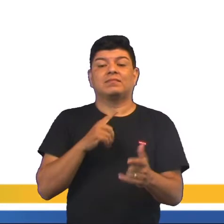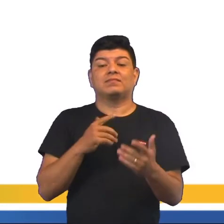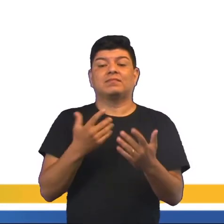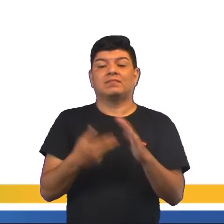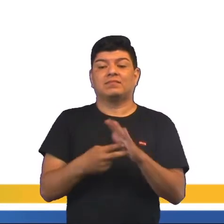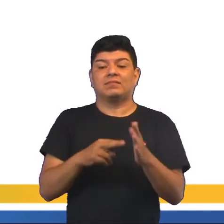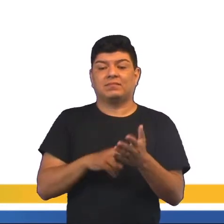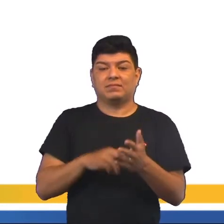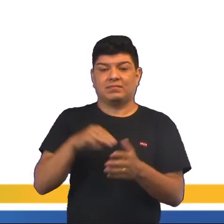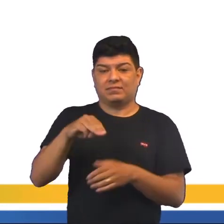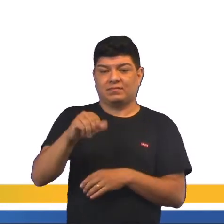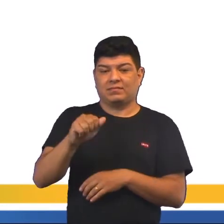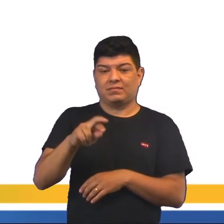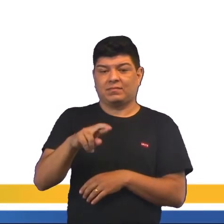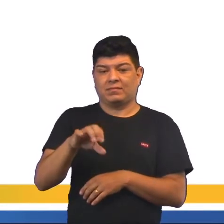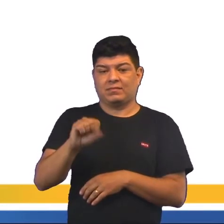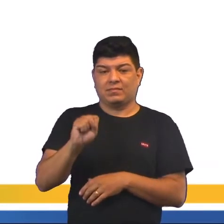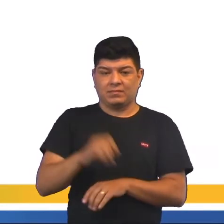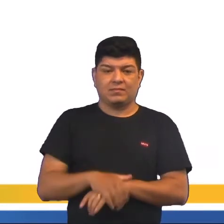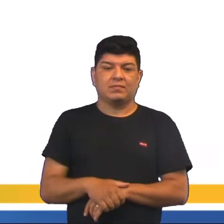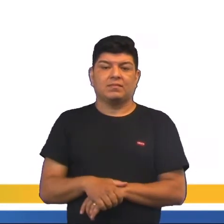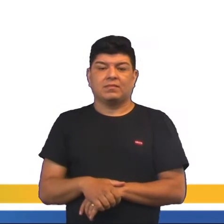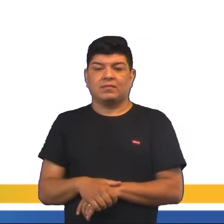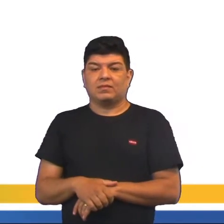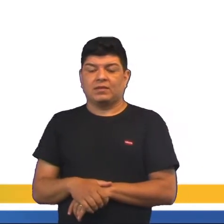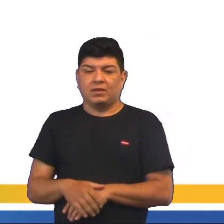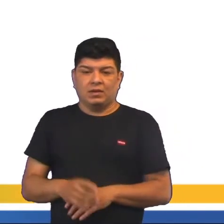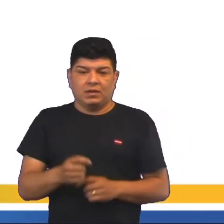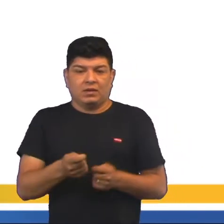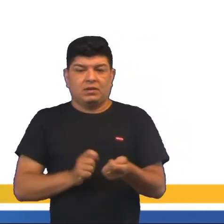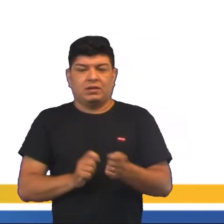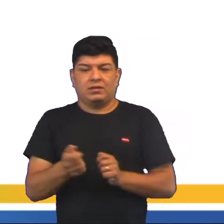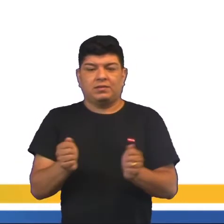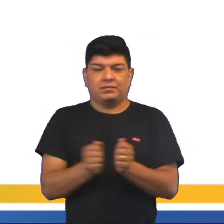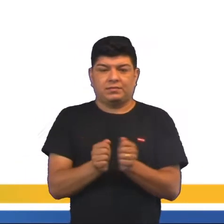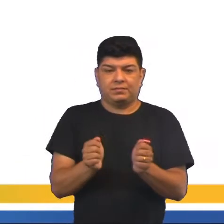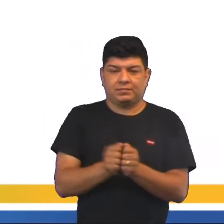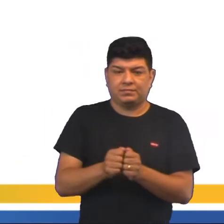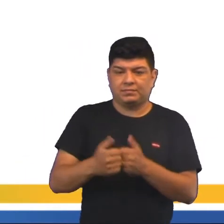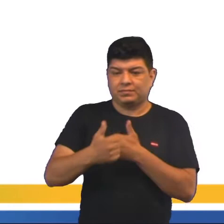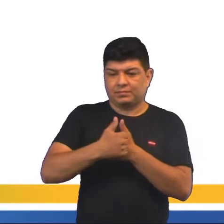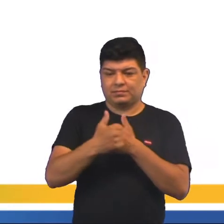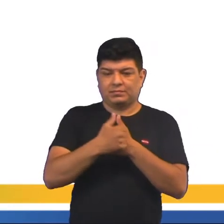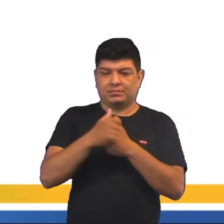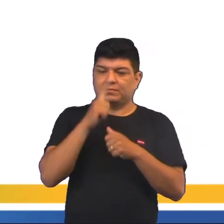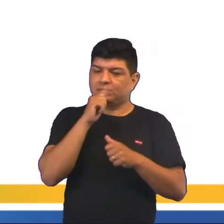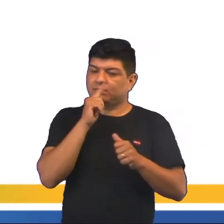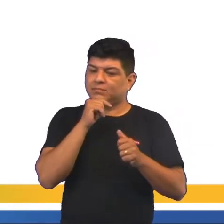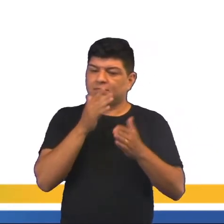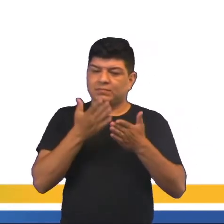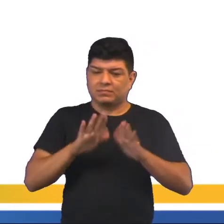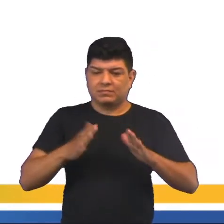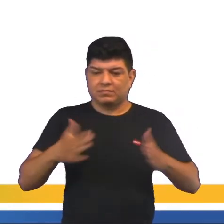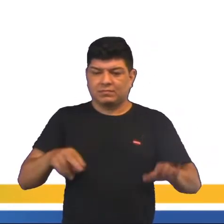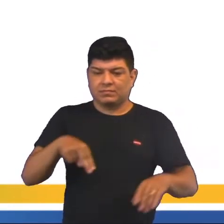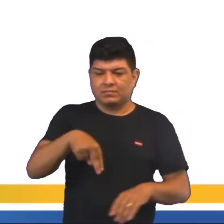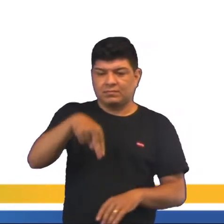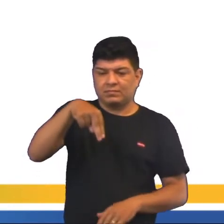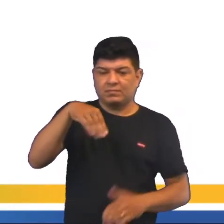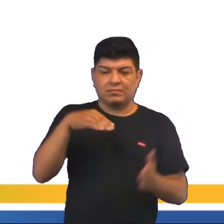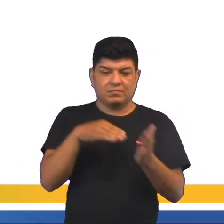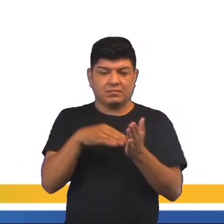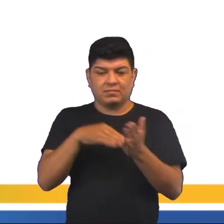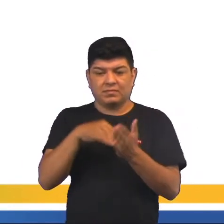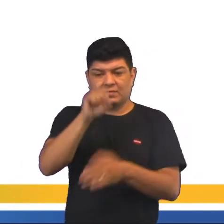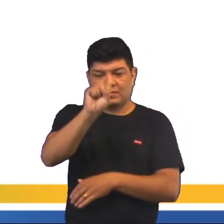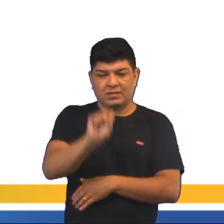nome Mares de Morros. Olha só. Este domínio acompanha a faixa litorânea brasileira desde o Nordeste